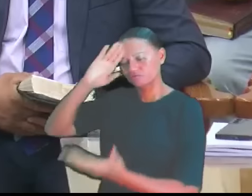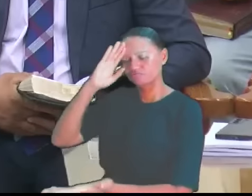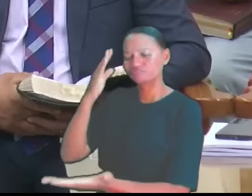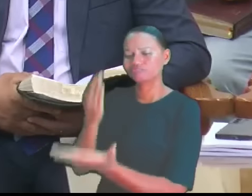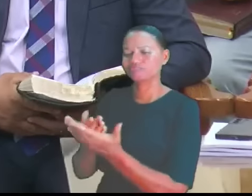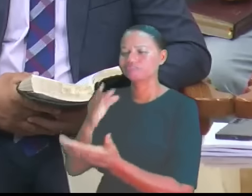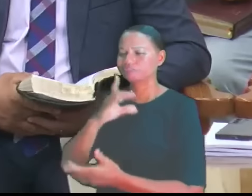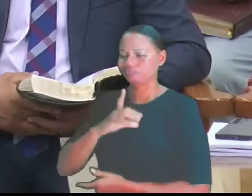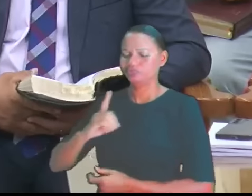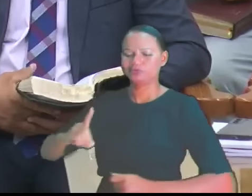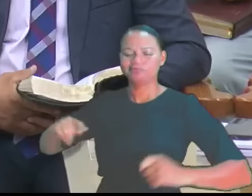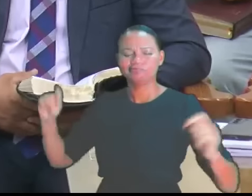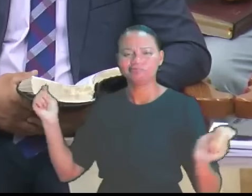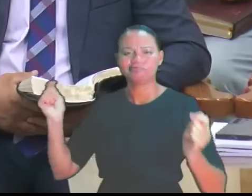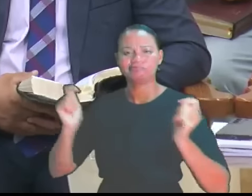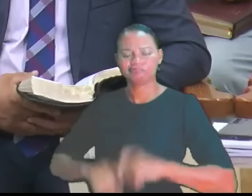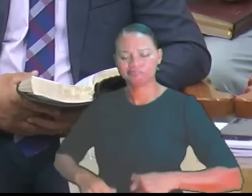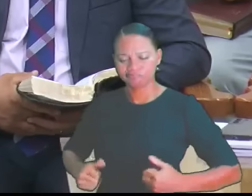suprir.